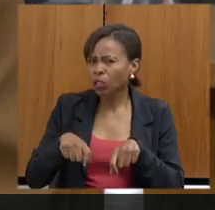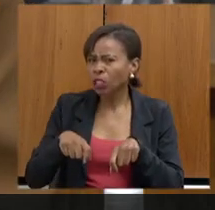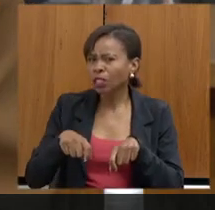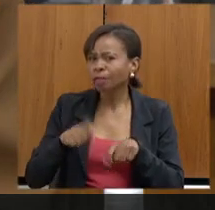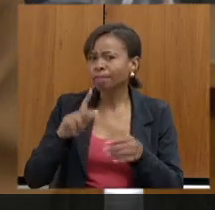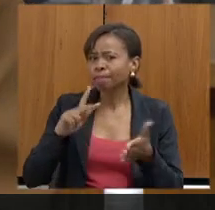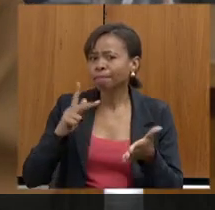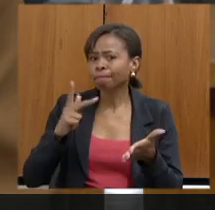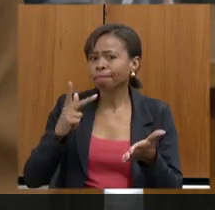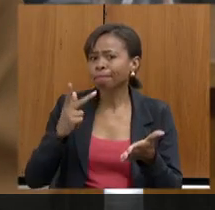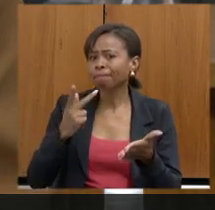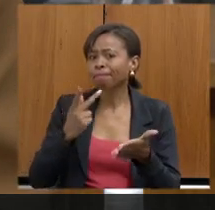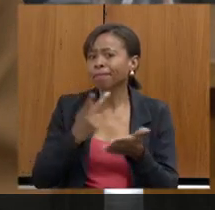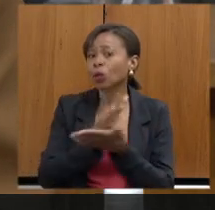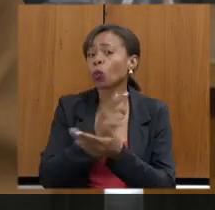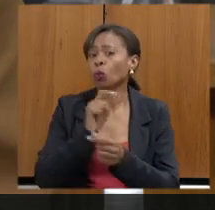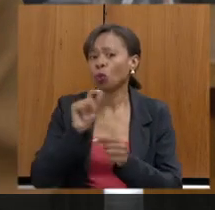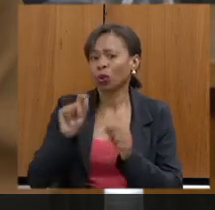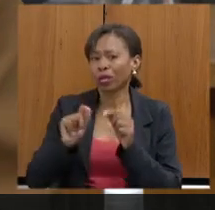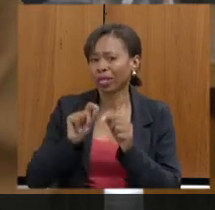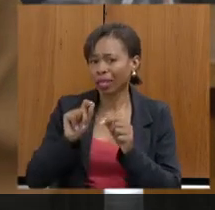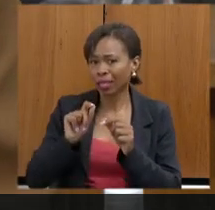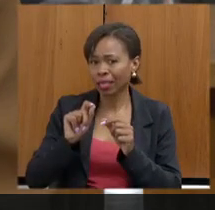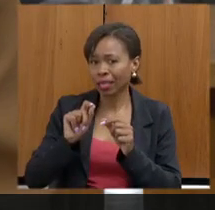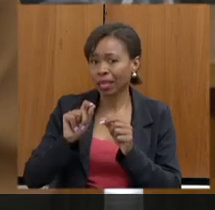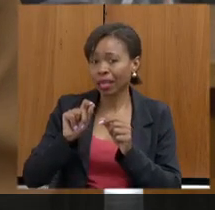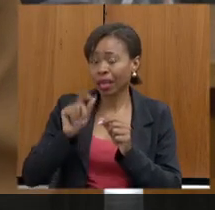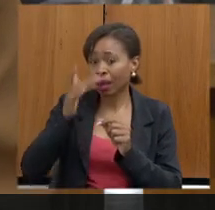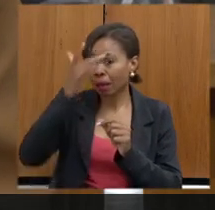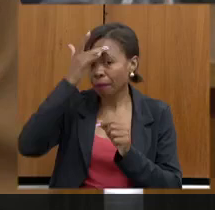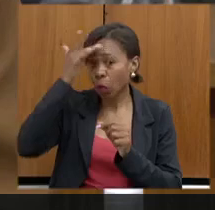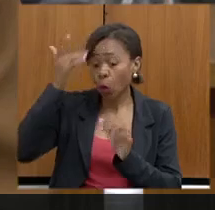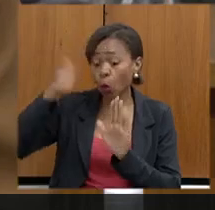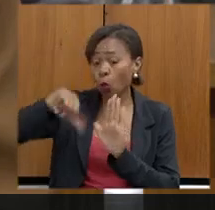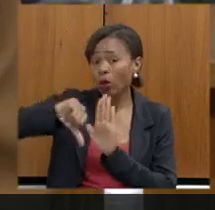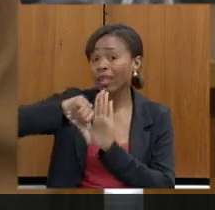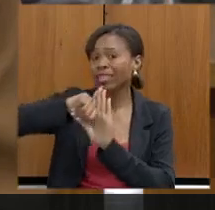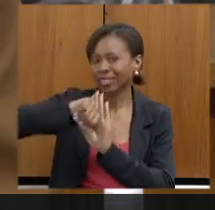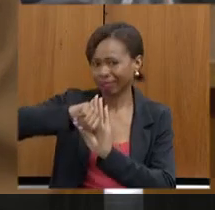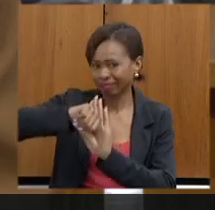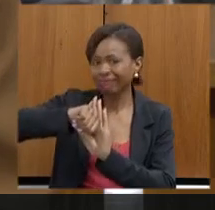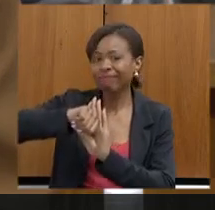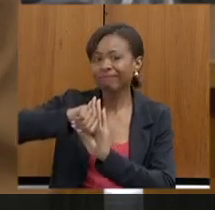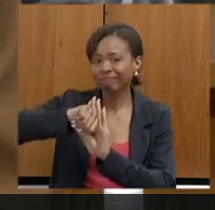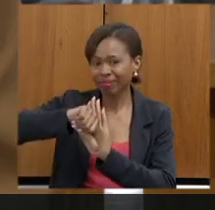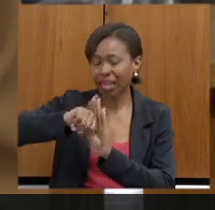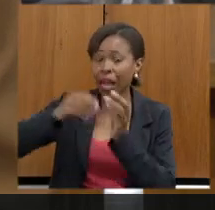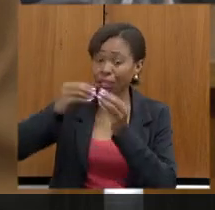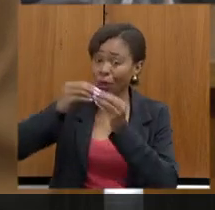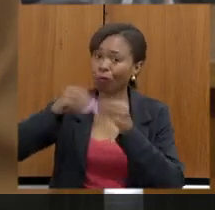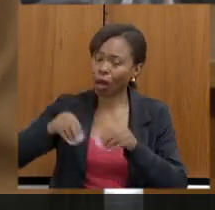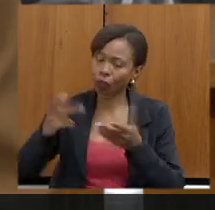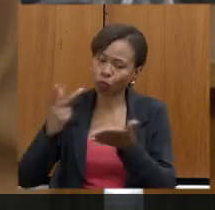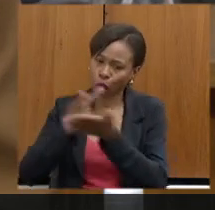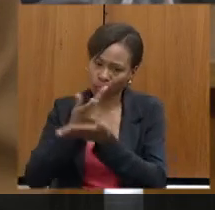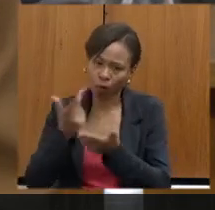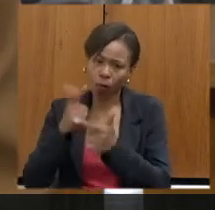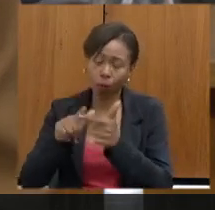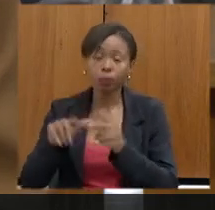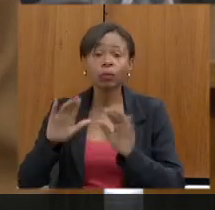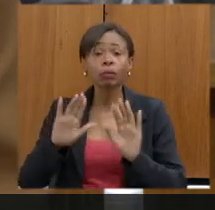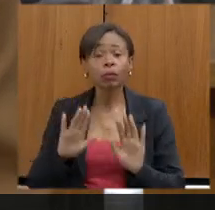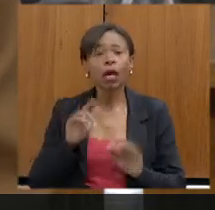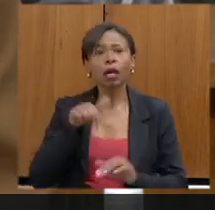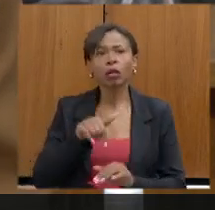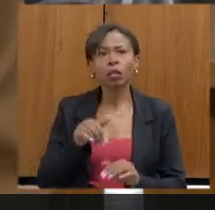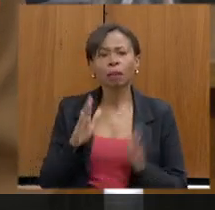o crime e e nós temos Nós aprendemos né nesse primeiro período agora né